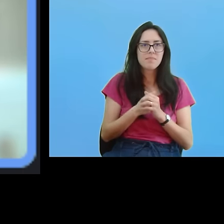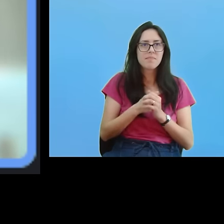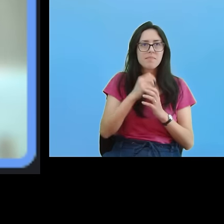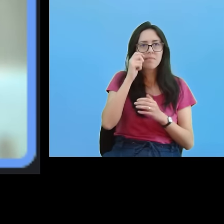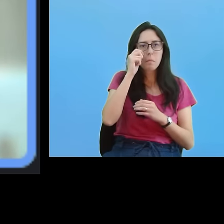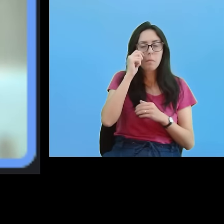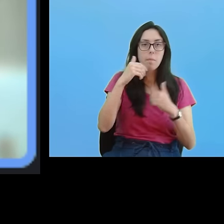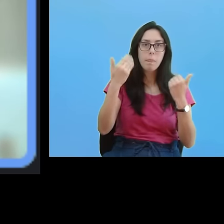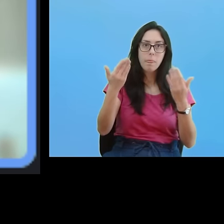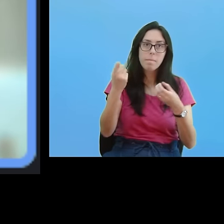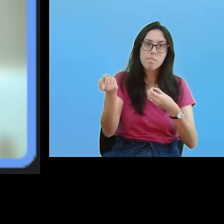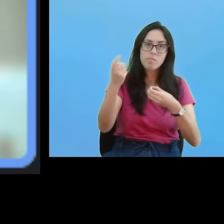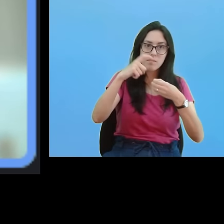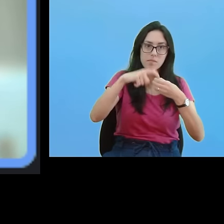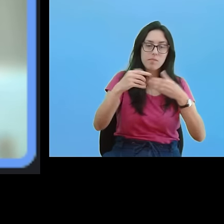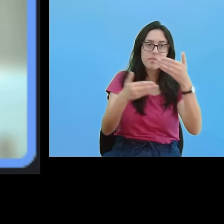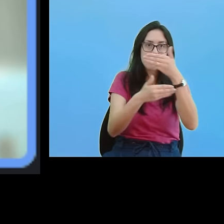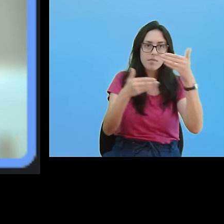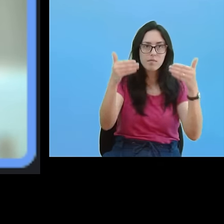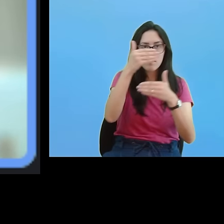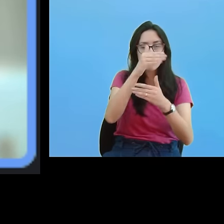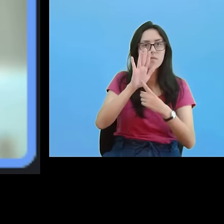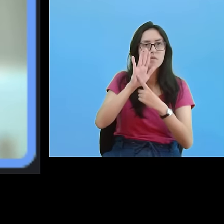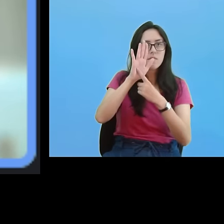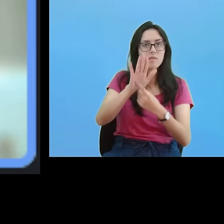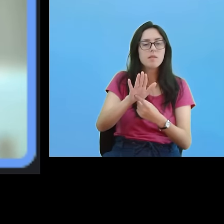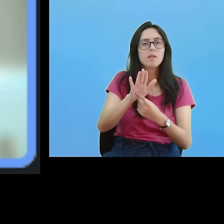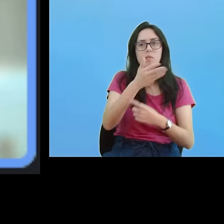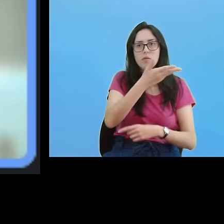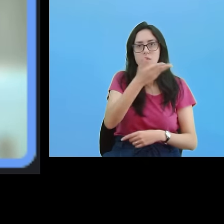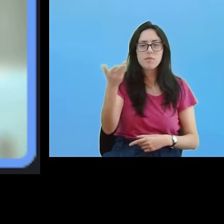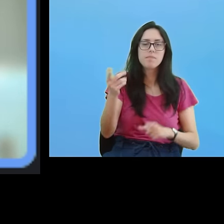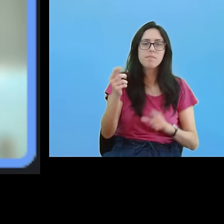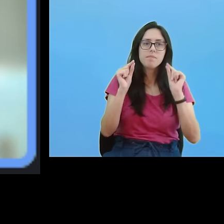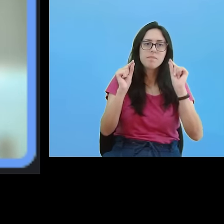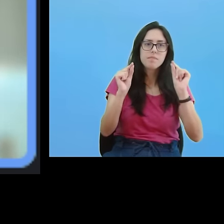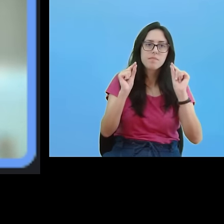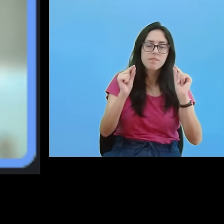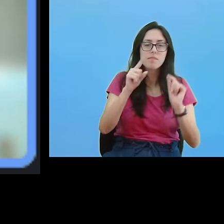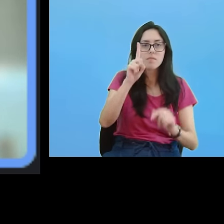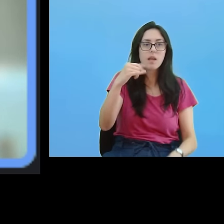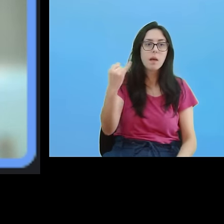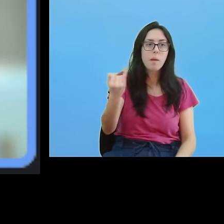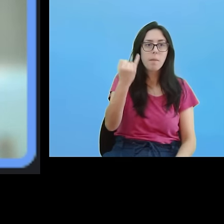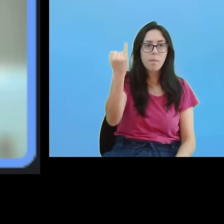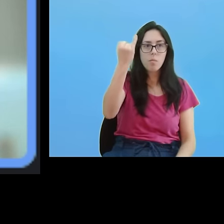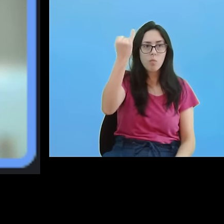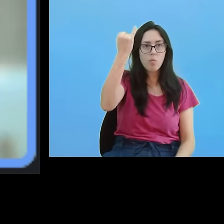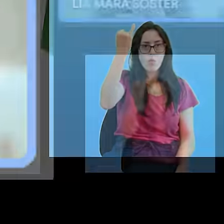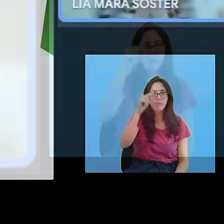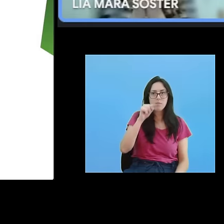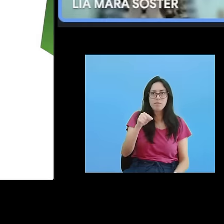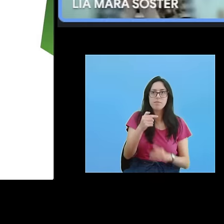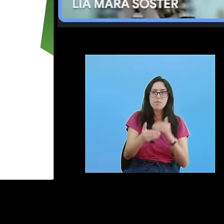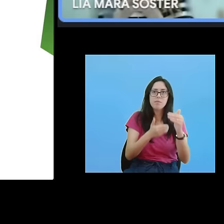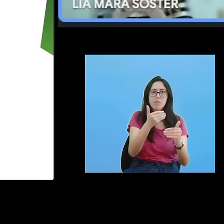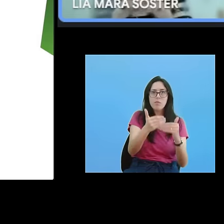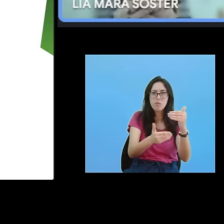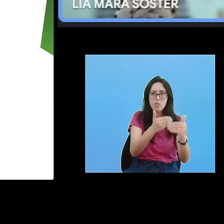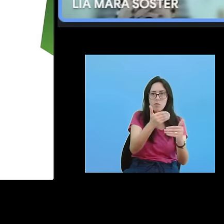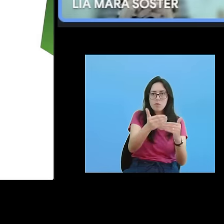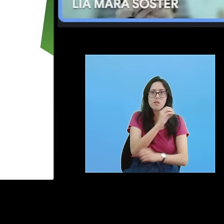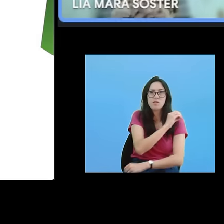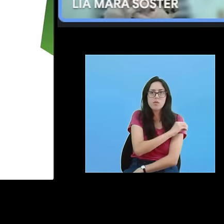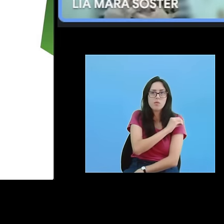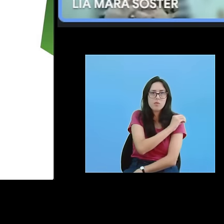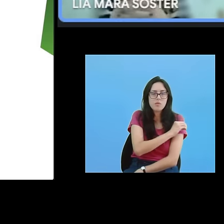Retomando então aqui aos slides, a gente mostra agora para vocês a importância, então, desse processo, né, dessas